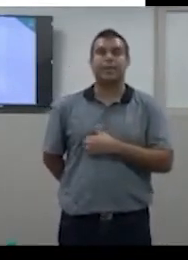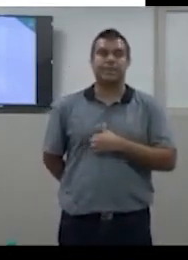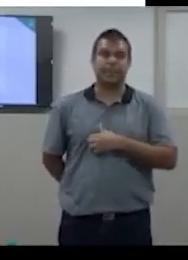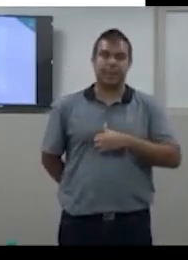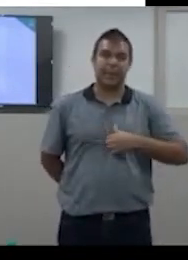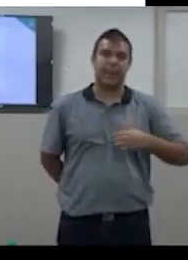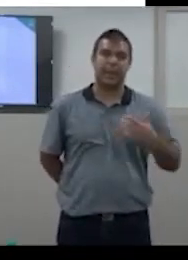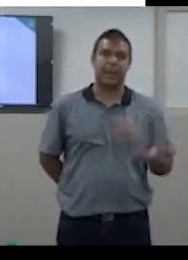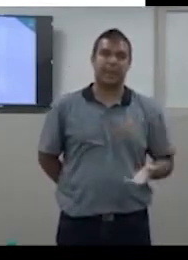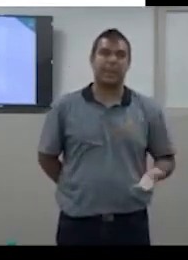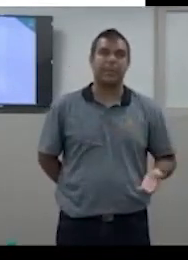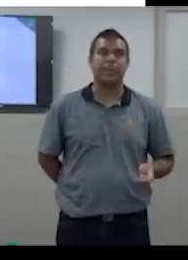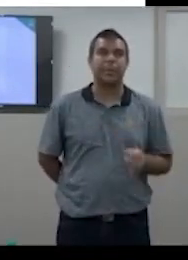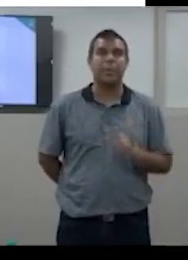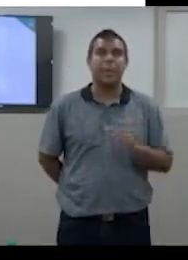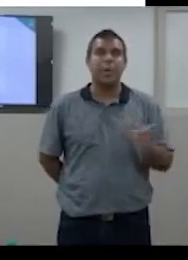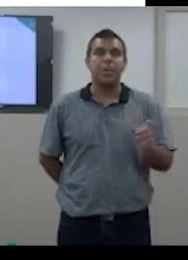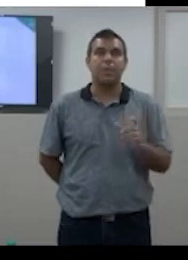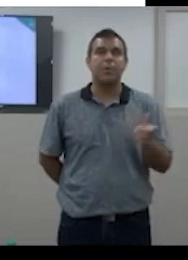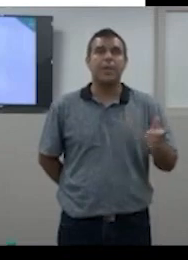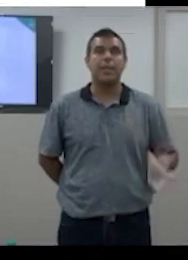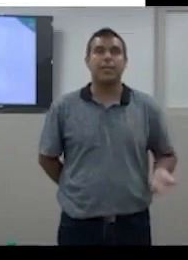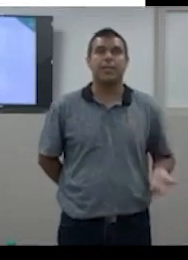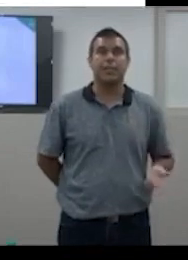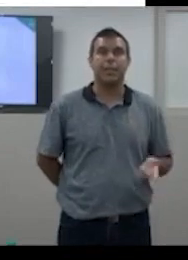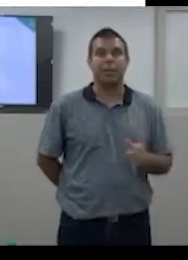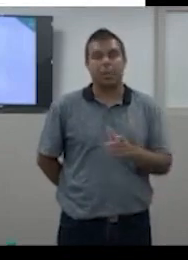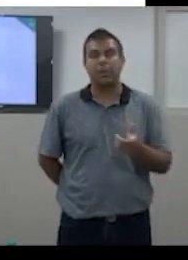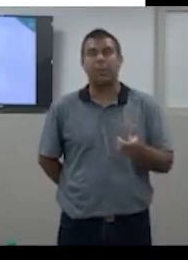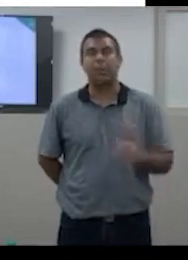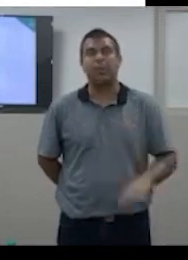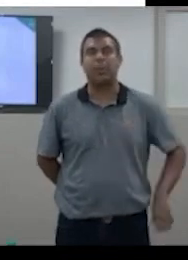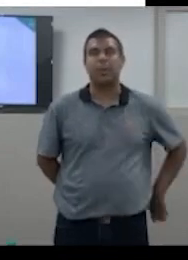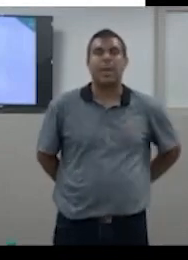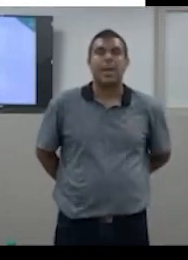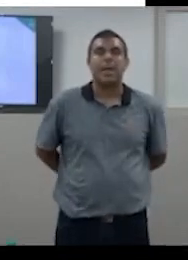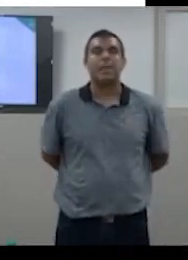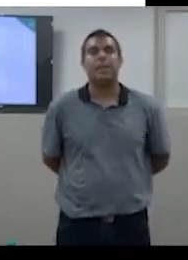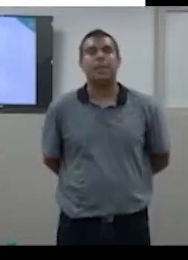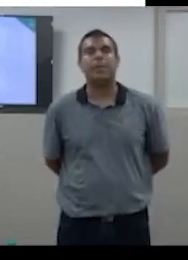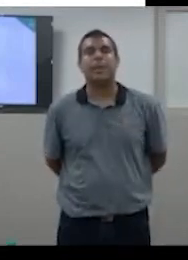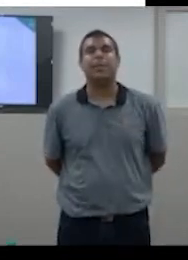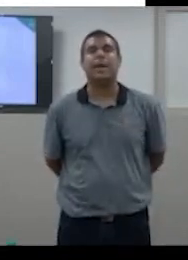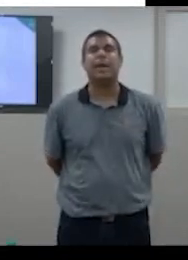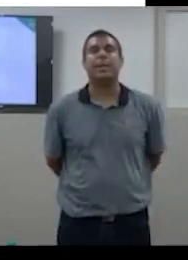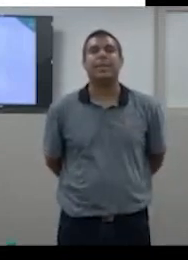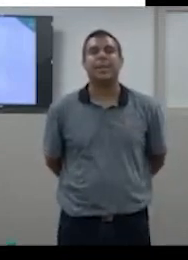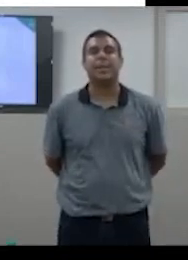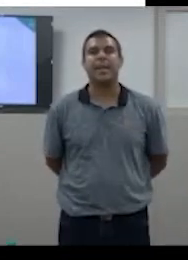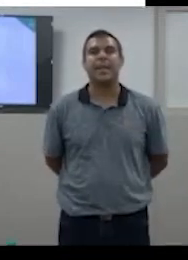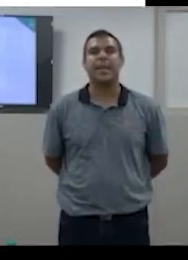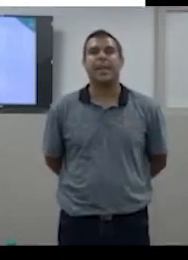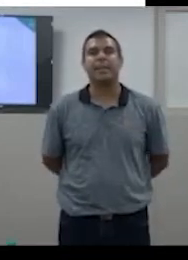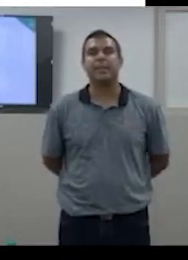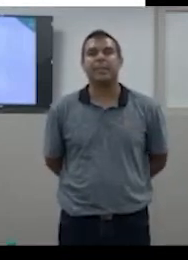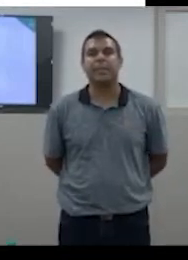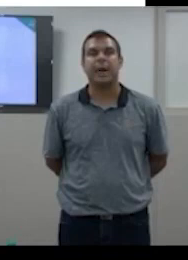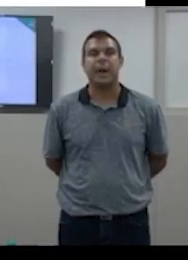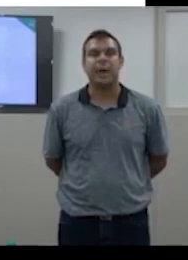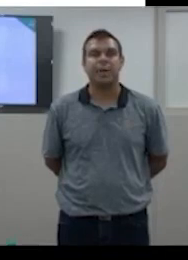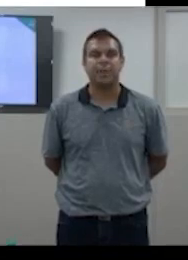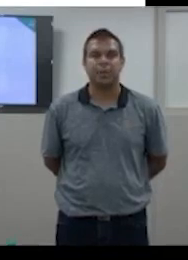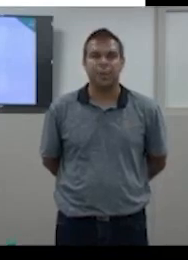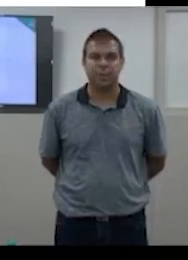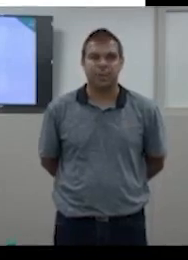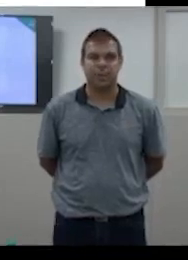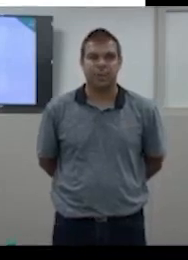ponto de vaporização um pouco diferente, que você vai ter ali, ou ponto de ebulição. Então, ali, o que acontece? Ali de C a D, ela é